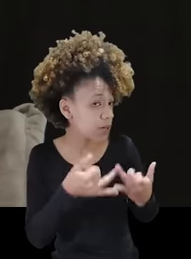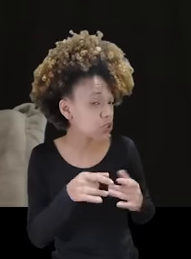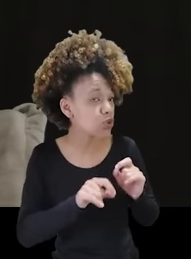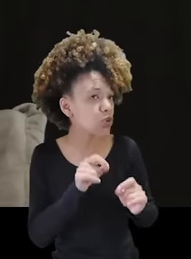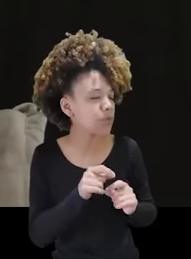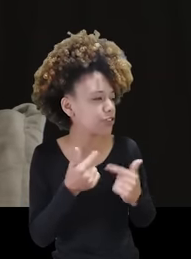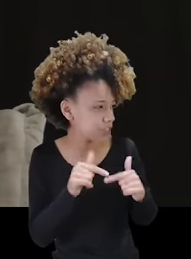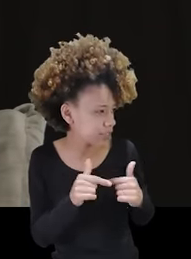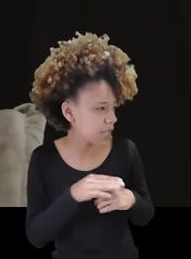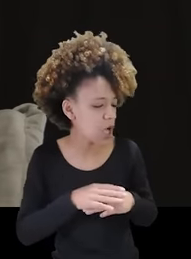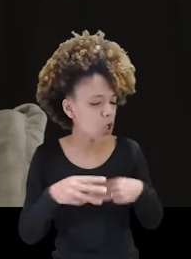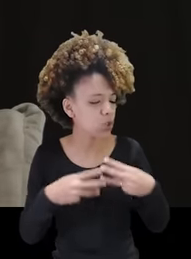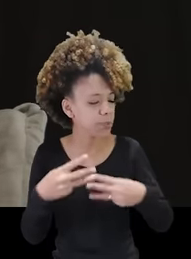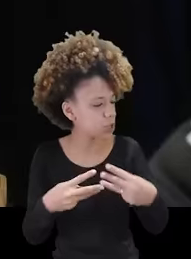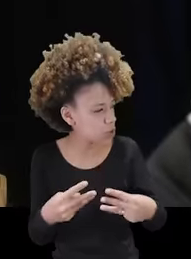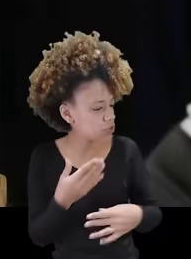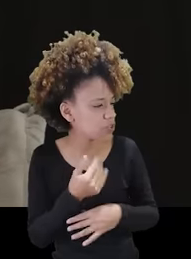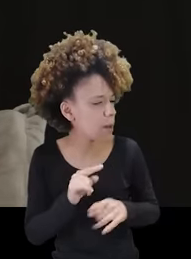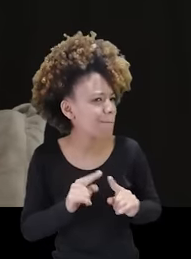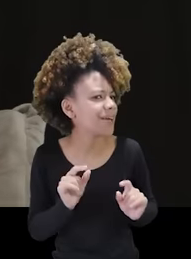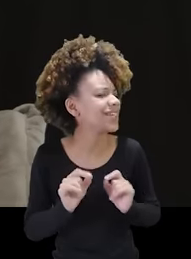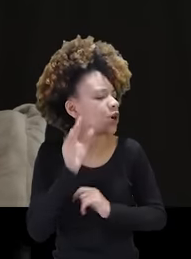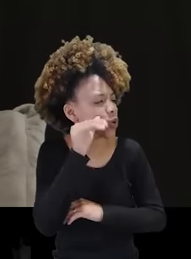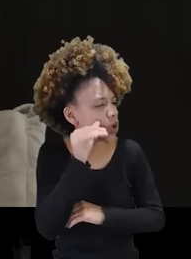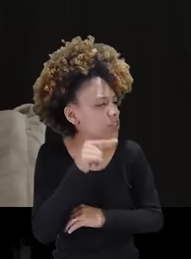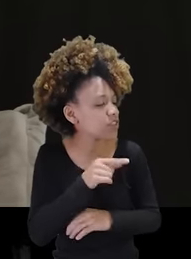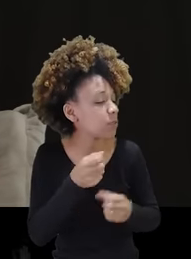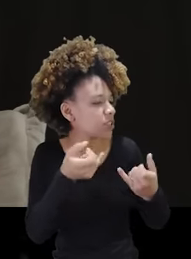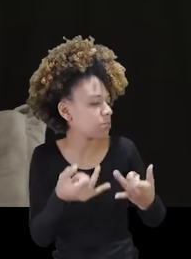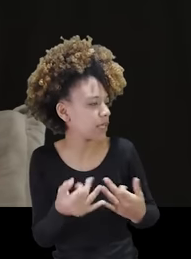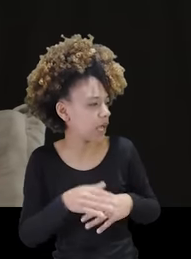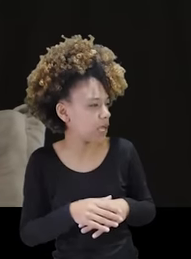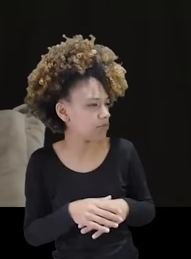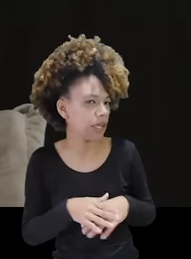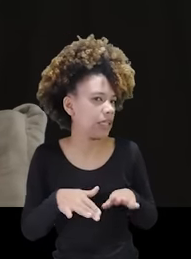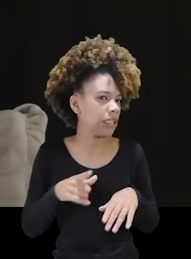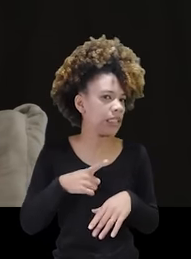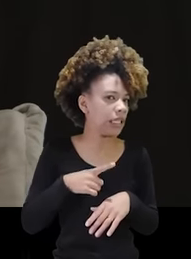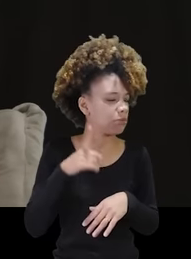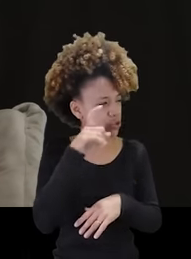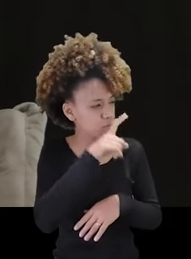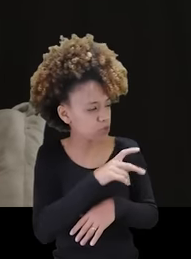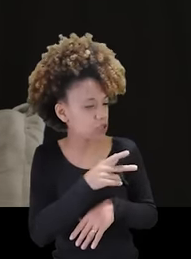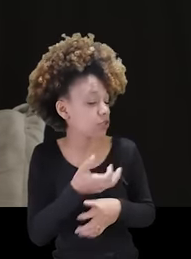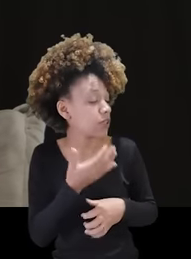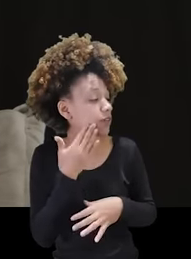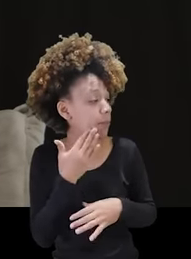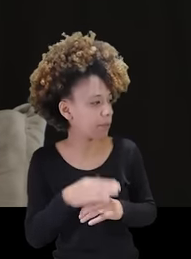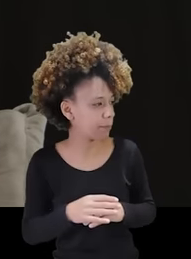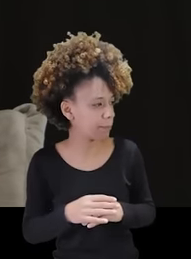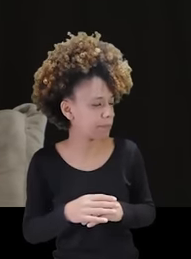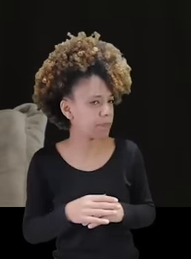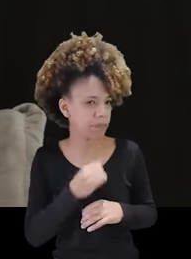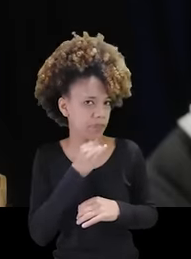falando de coisas engraçadas negócio do miojo que você comeu Qual foi a coisa curiosa assim que você pode me contar sobre ela tem uns perrengue que você viveu que eu queria saber assim